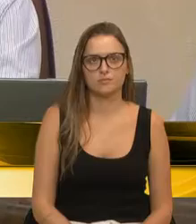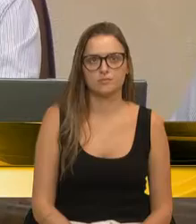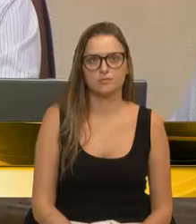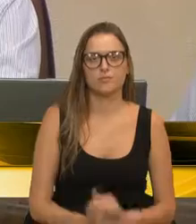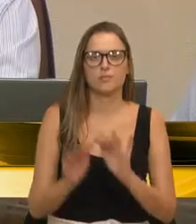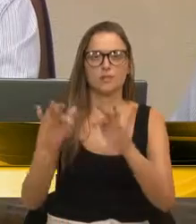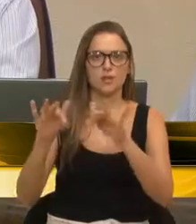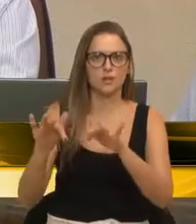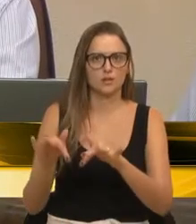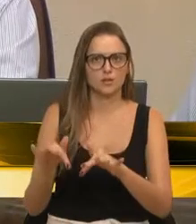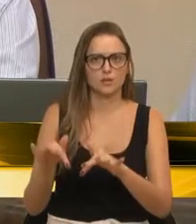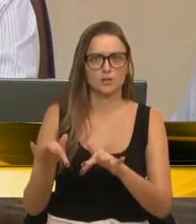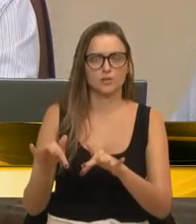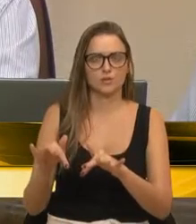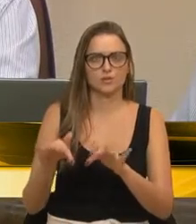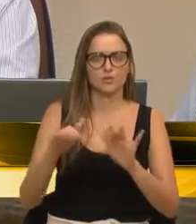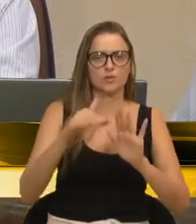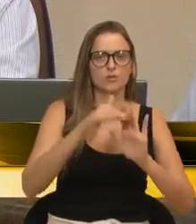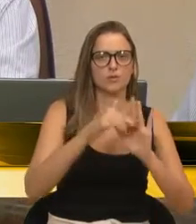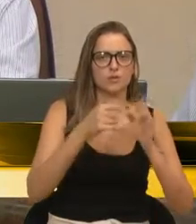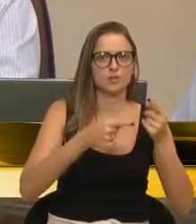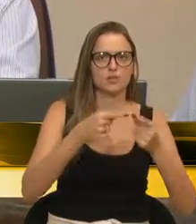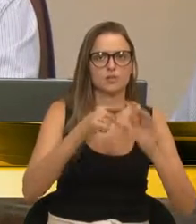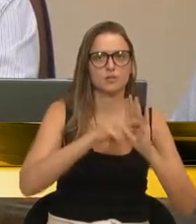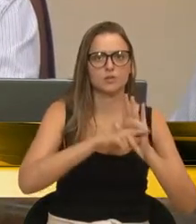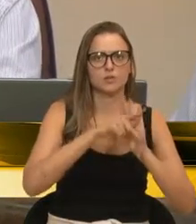Está encerrada a ordem do dia,